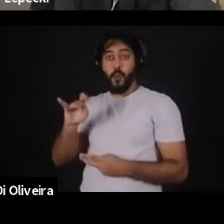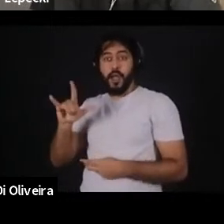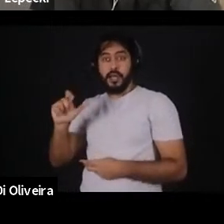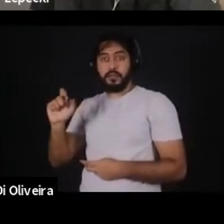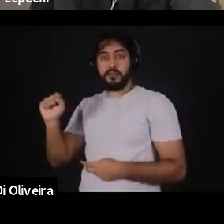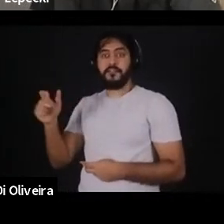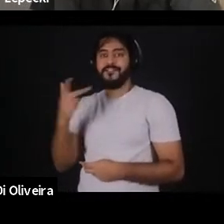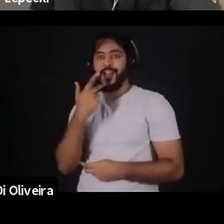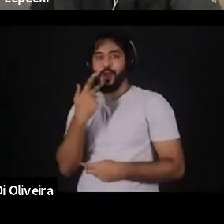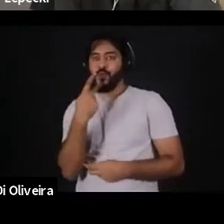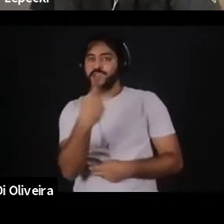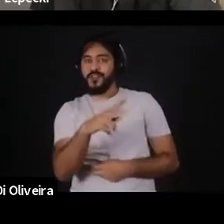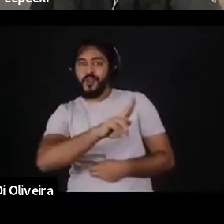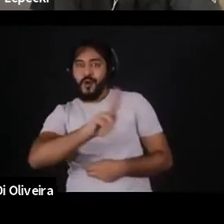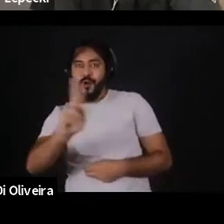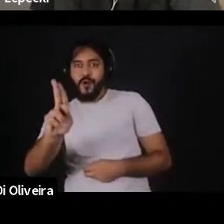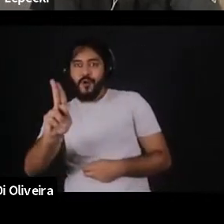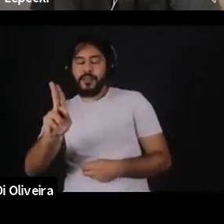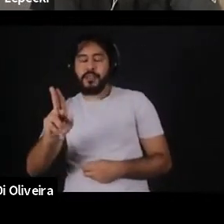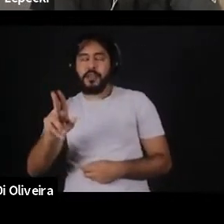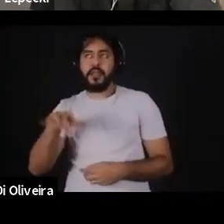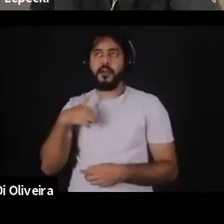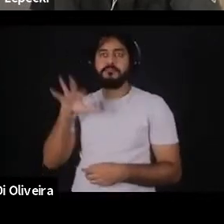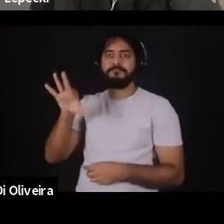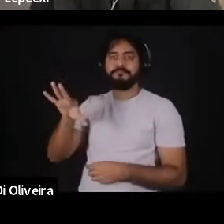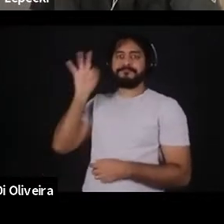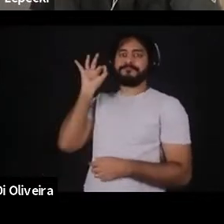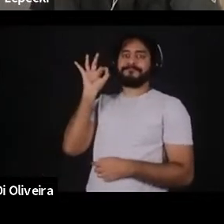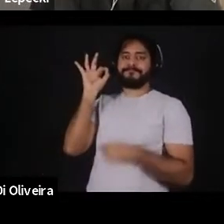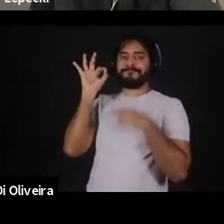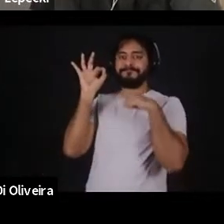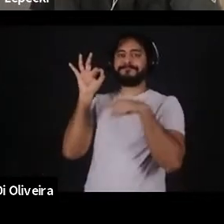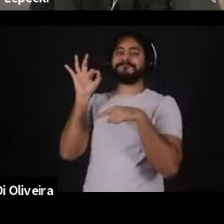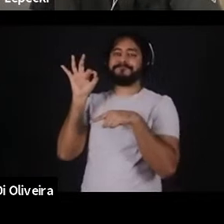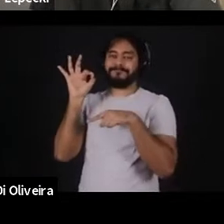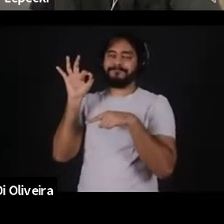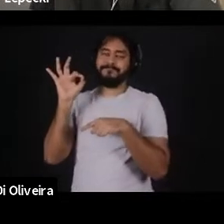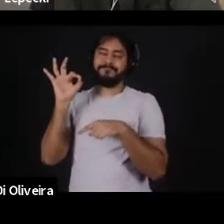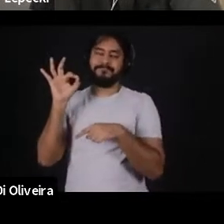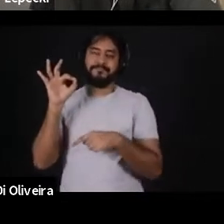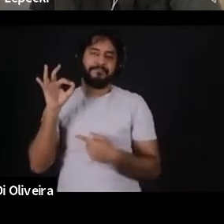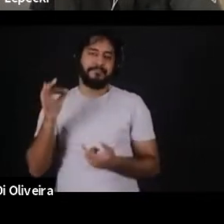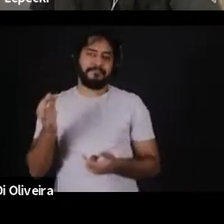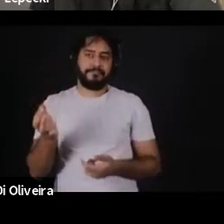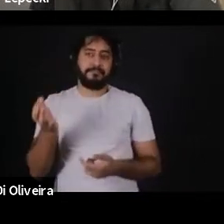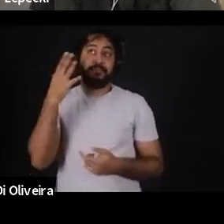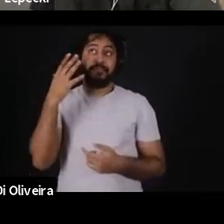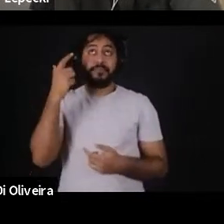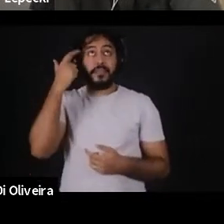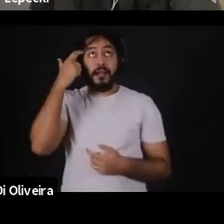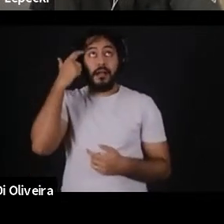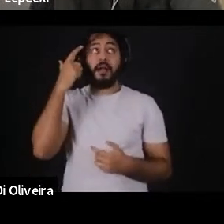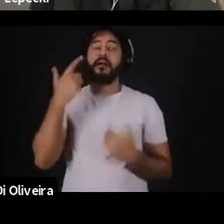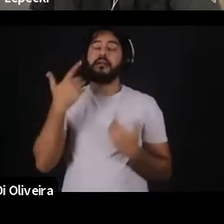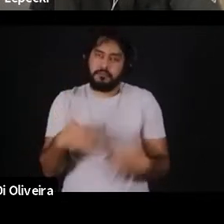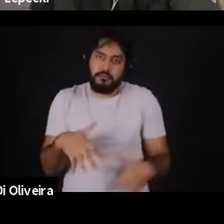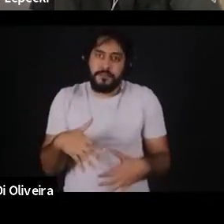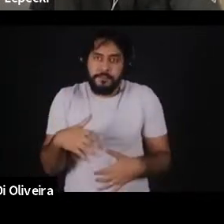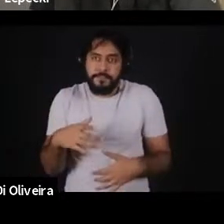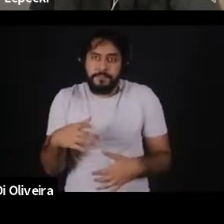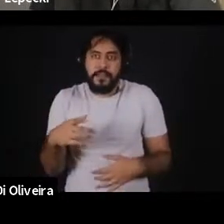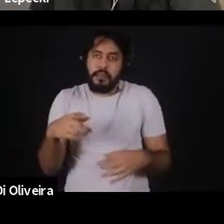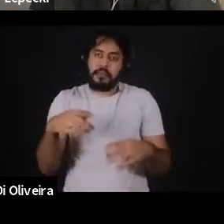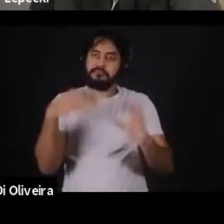junção de fatores e, enfim, desde a primeiro e-mail que nós escrevemos para você, a